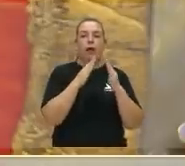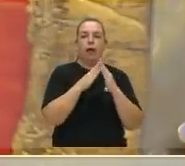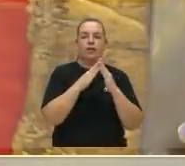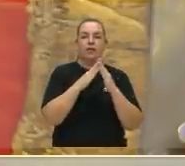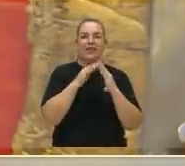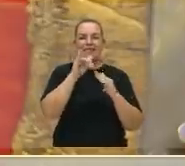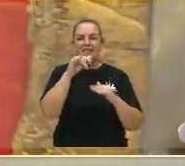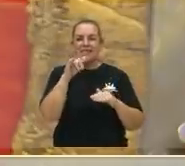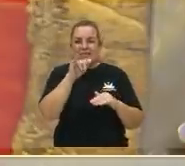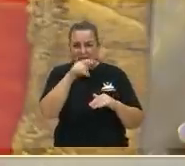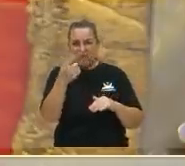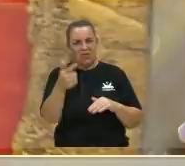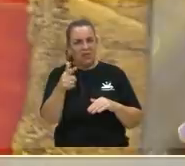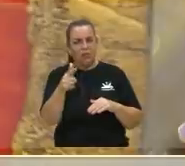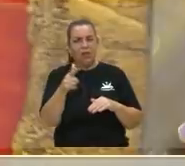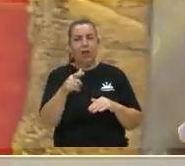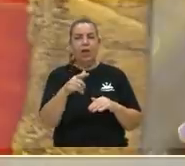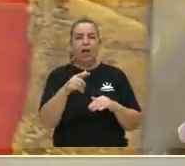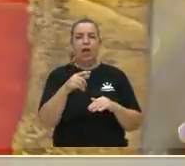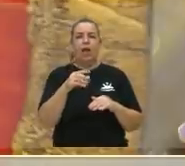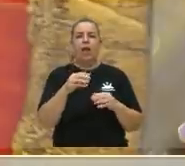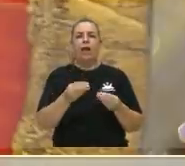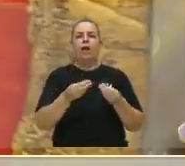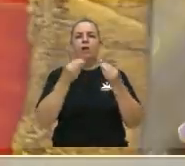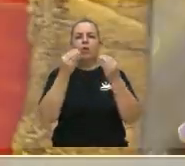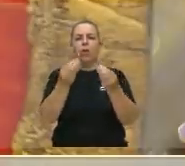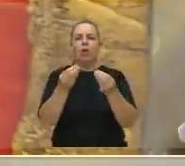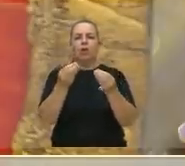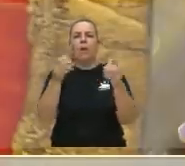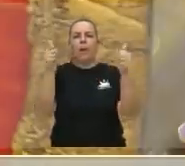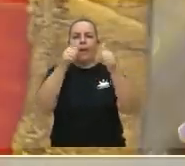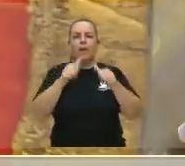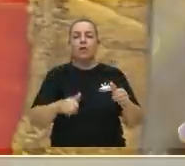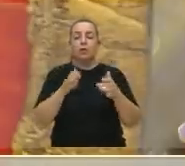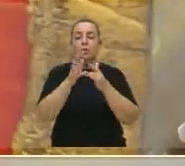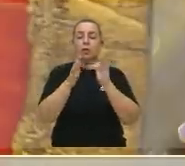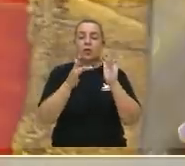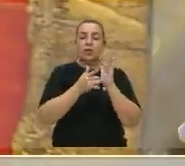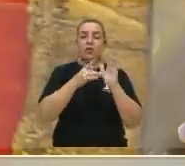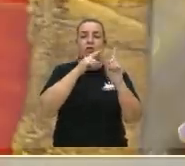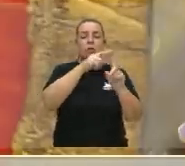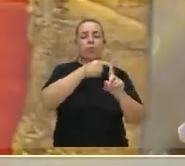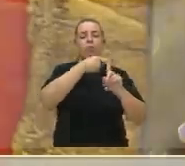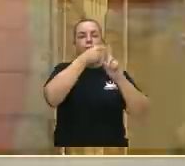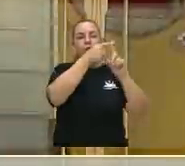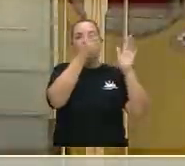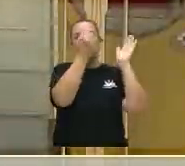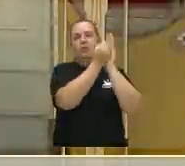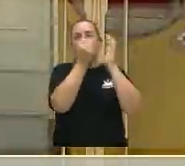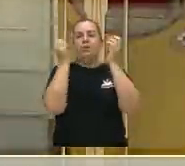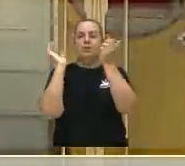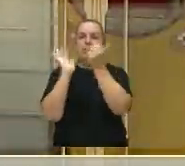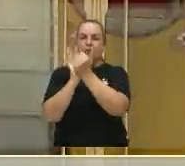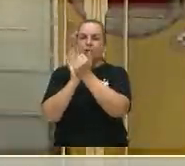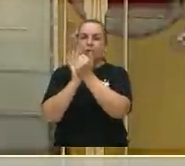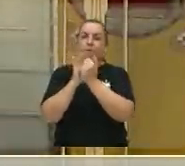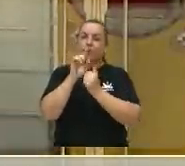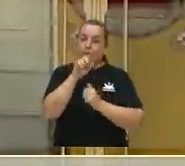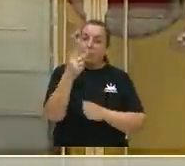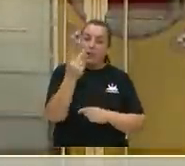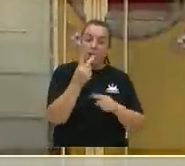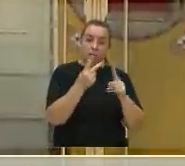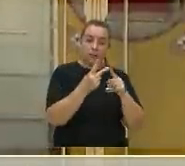se você não tem coloque uma imagem do cristo crucificado e nesse segundo momento